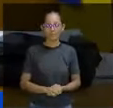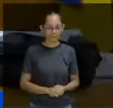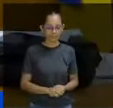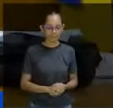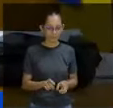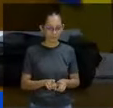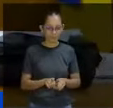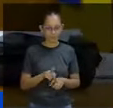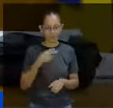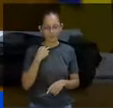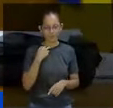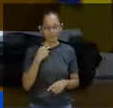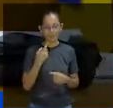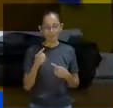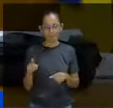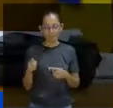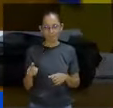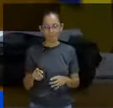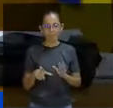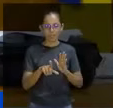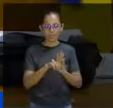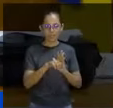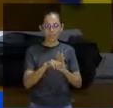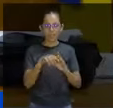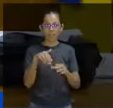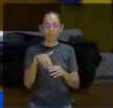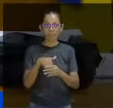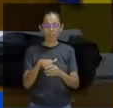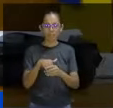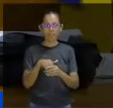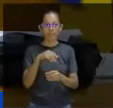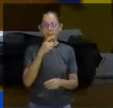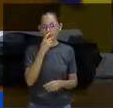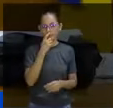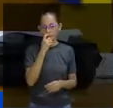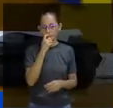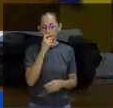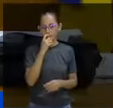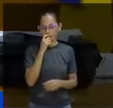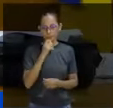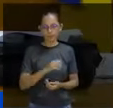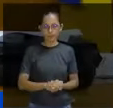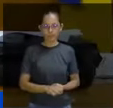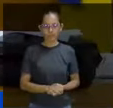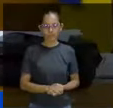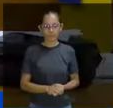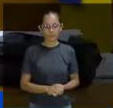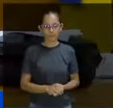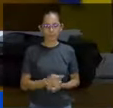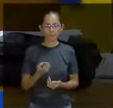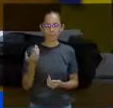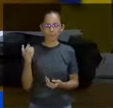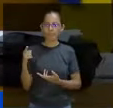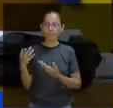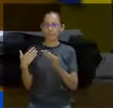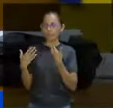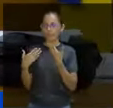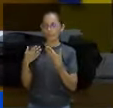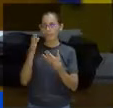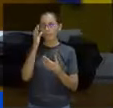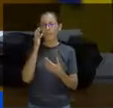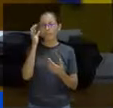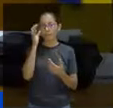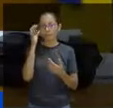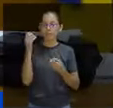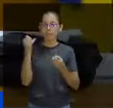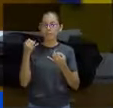né? Que, logicamente, a lei eleitoral, o desembargador Carmo, trocando ideia com Sua Excelência, ele mostrou lá no ar que, nesse